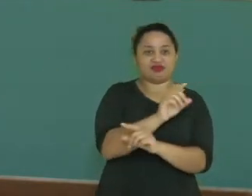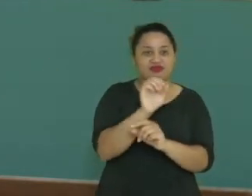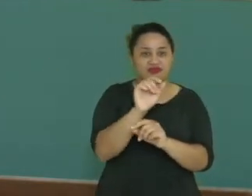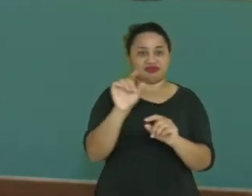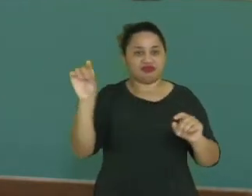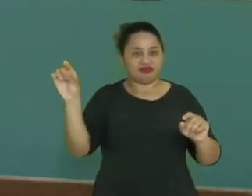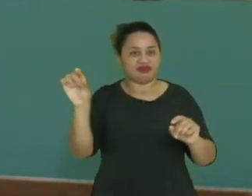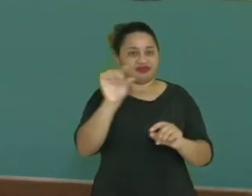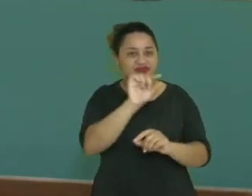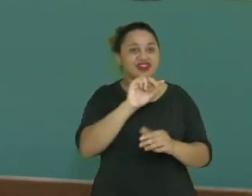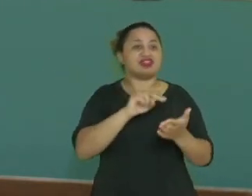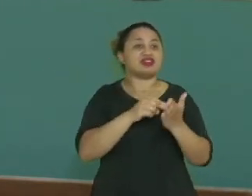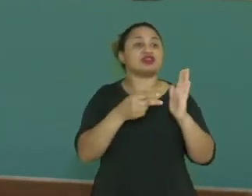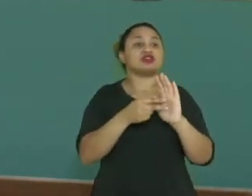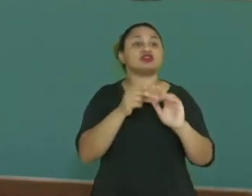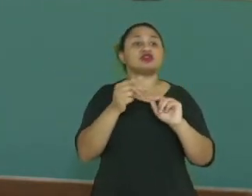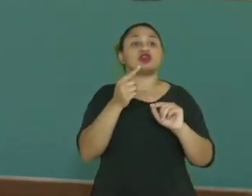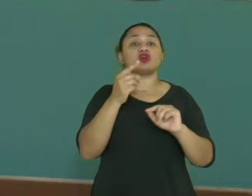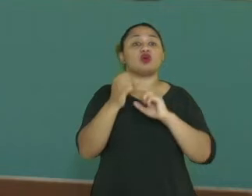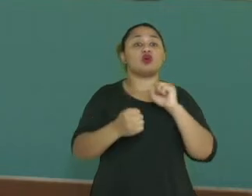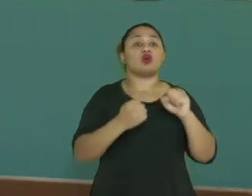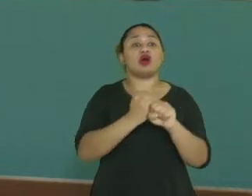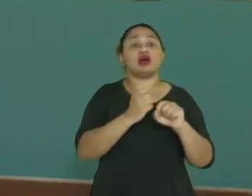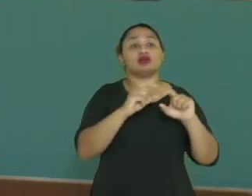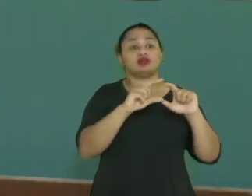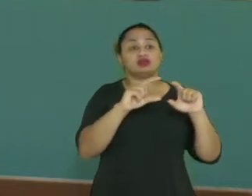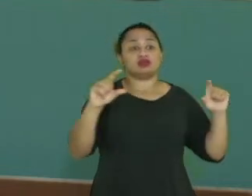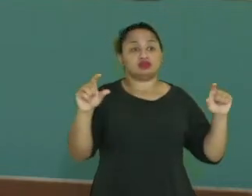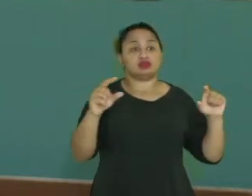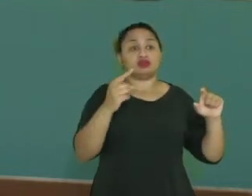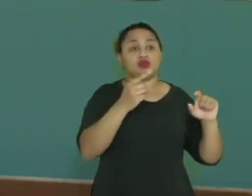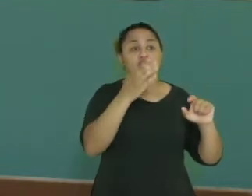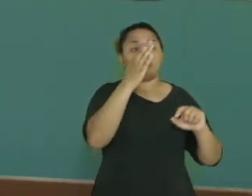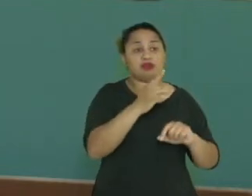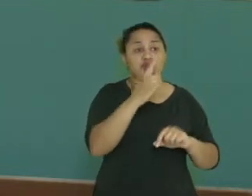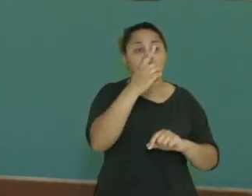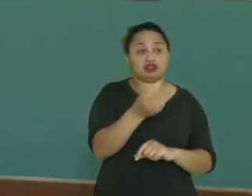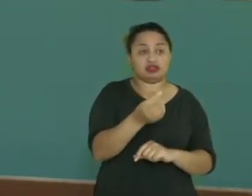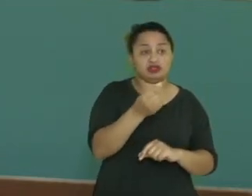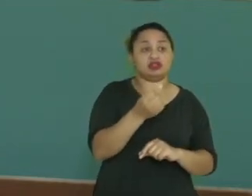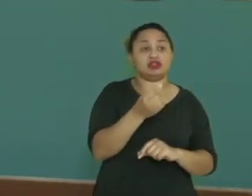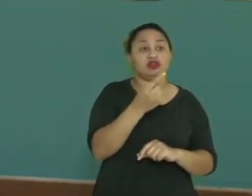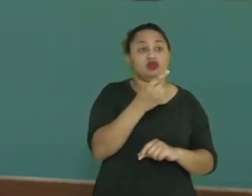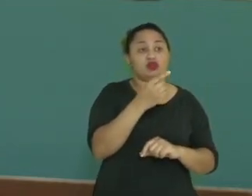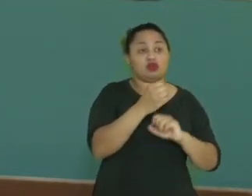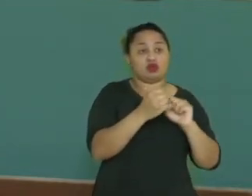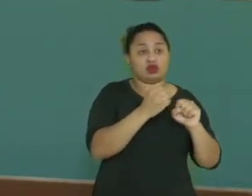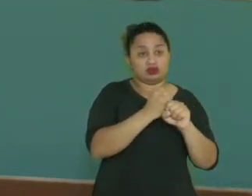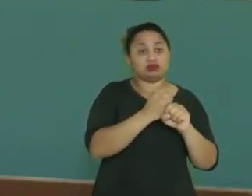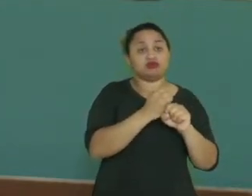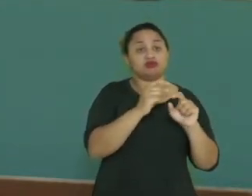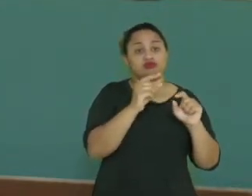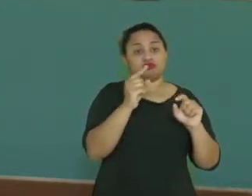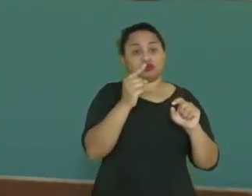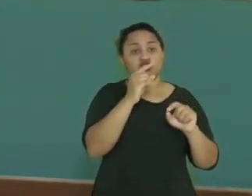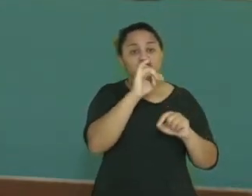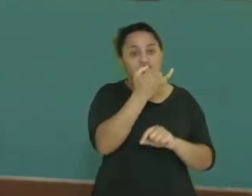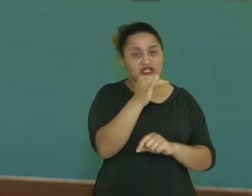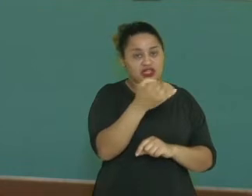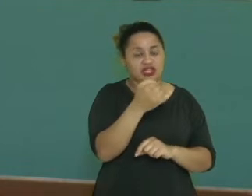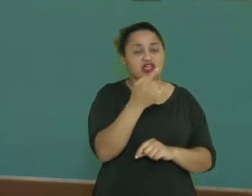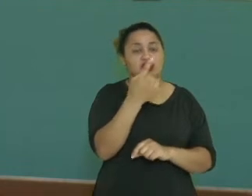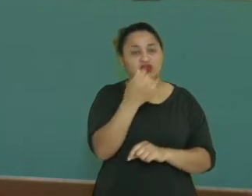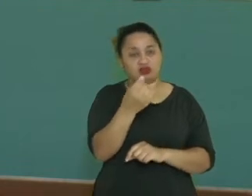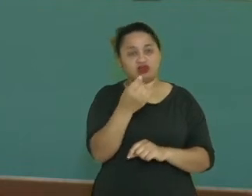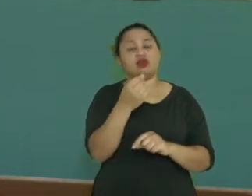aqui. Isso quer dizer o quê? Um ano. Esse 1 barra 16 é um ano ali, né? No caso, né? Que a gente vai observar